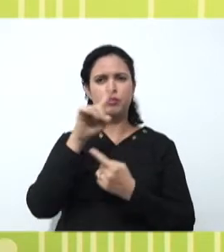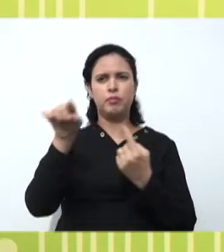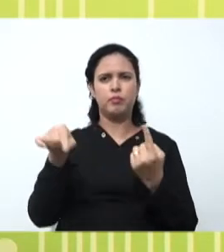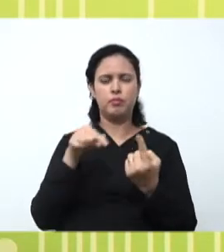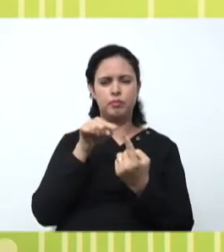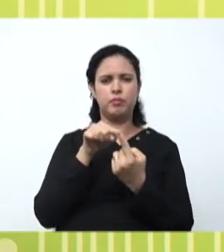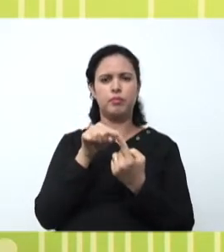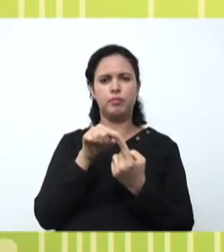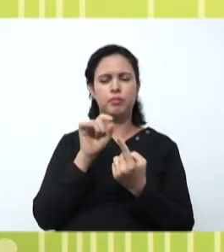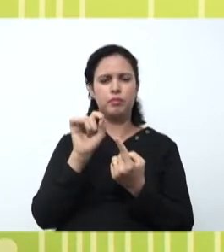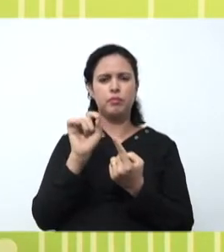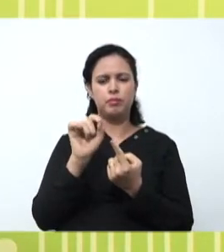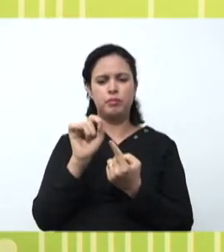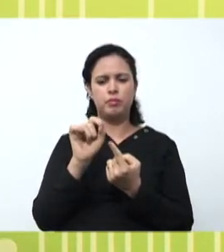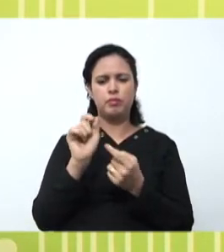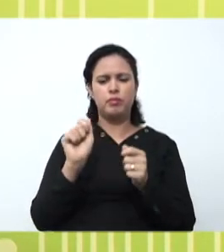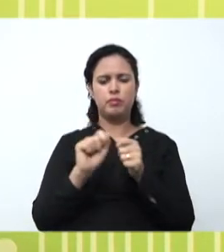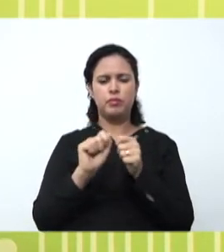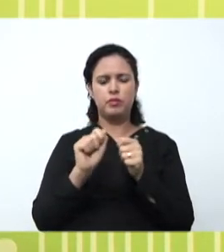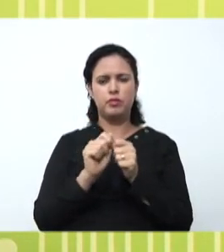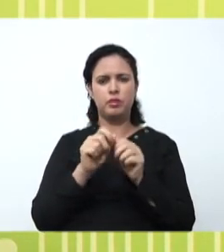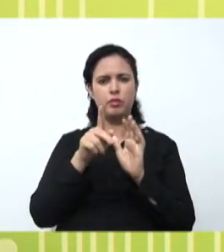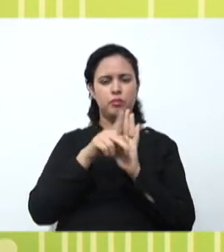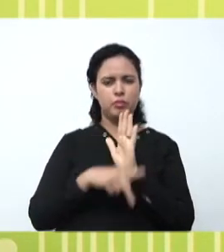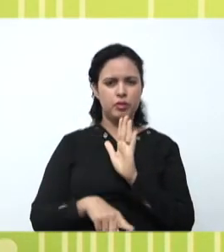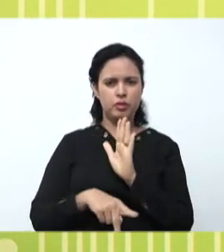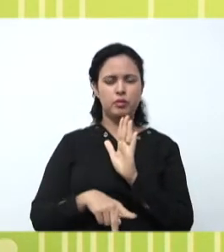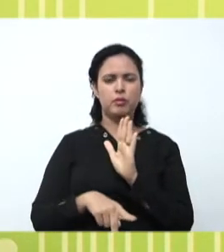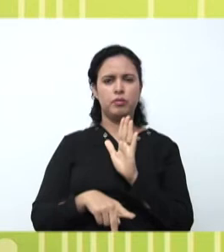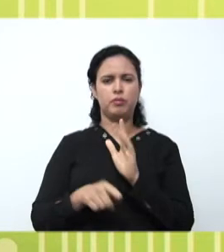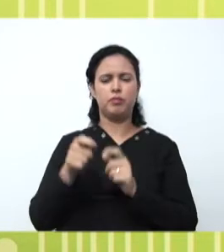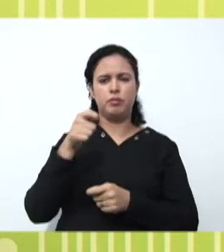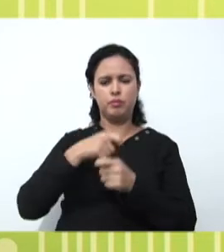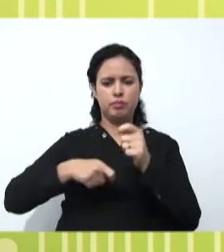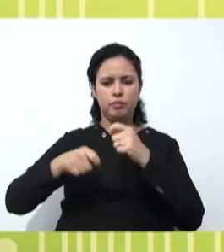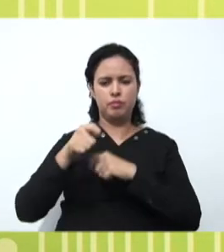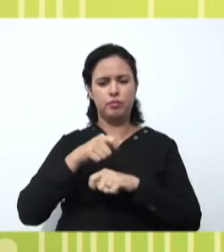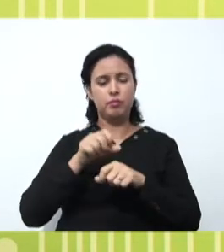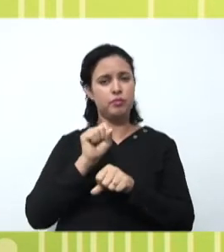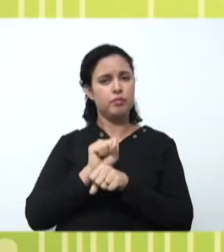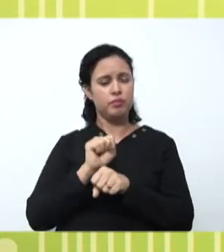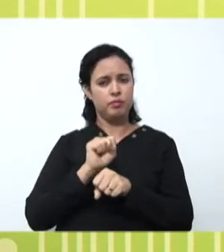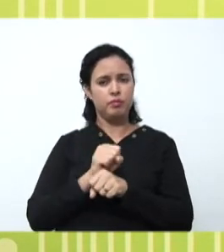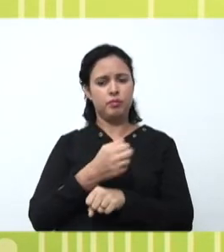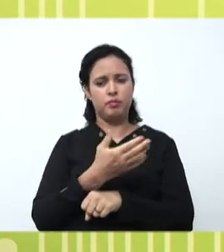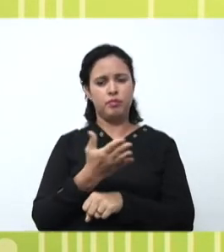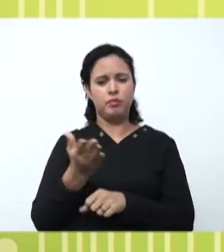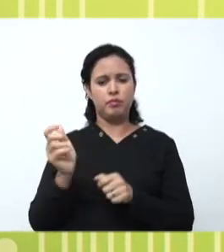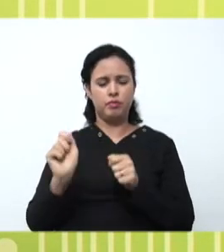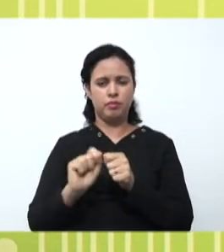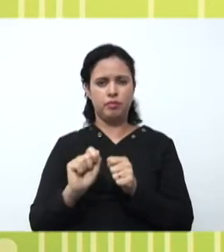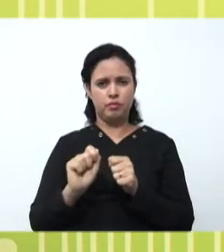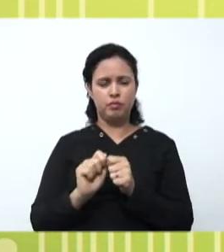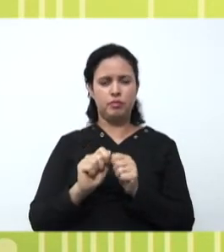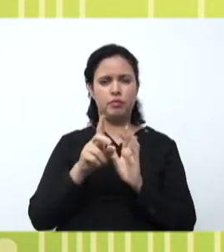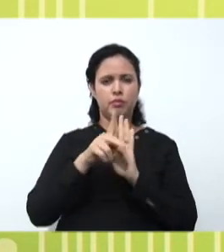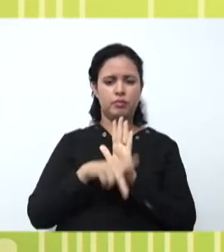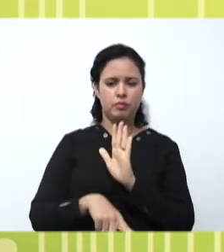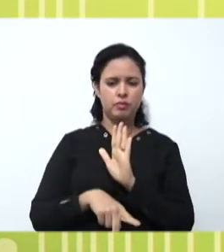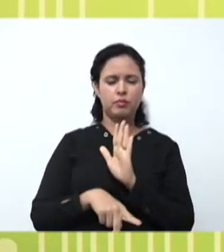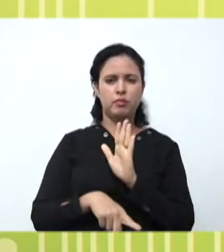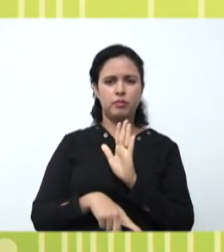objetivo nessa disciplina a gente fazer um plano de negócio e que a gente espera muito que vocês façam esse plano de negócio e que